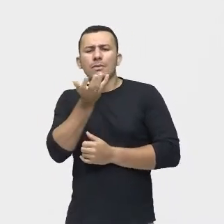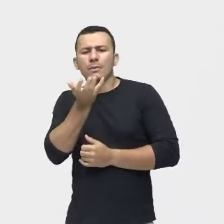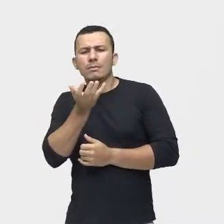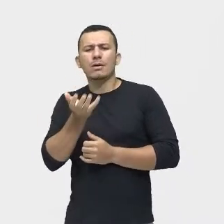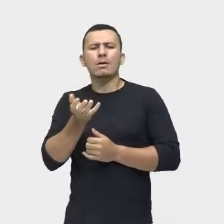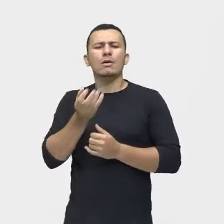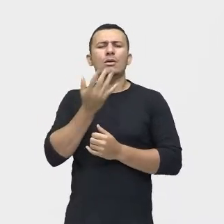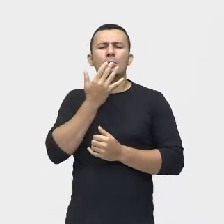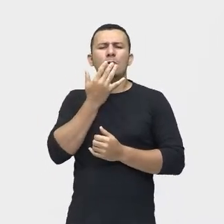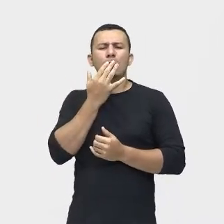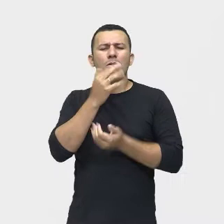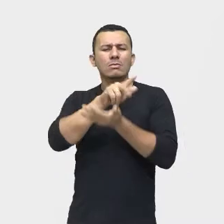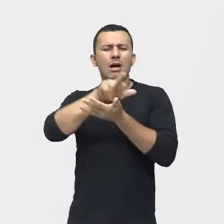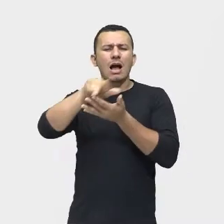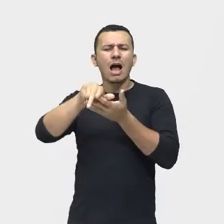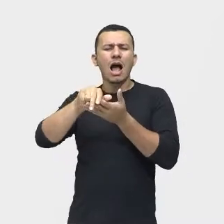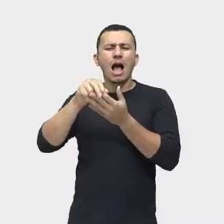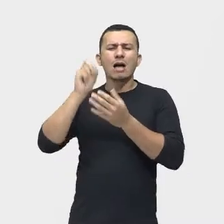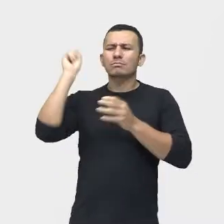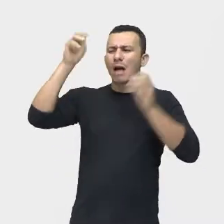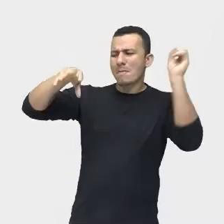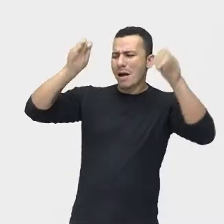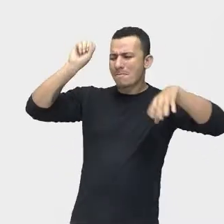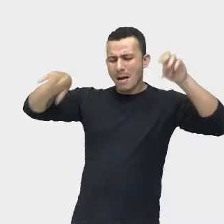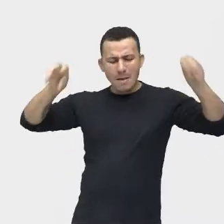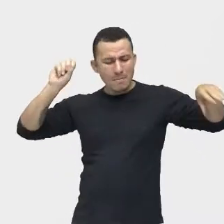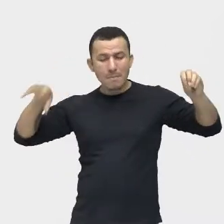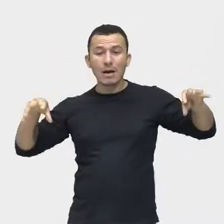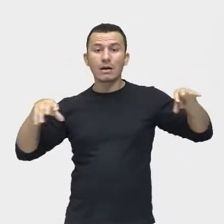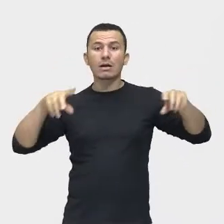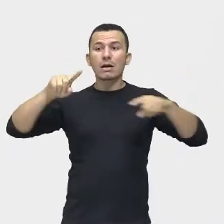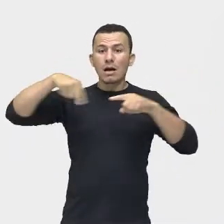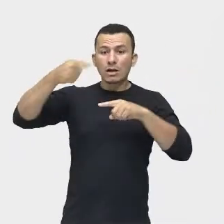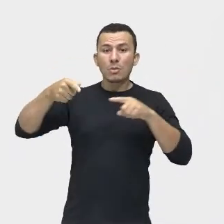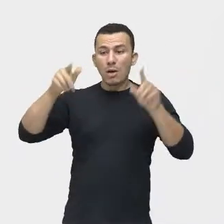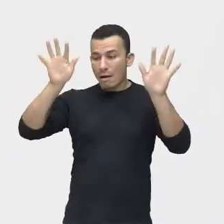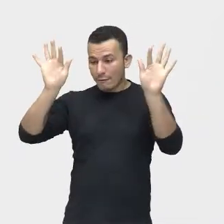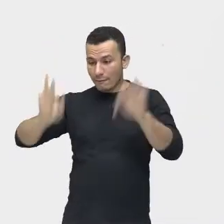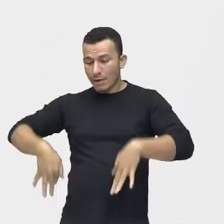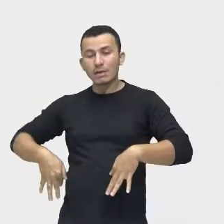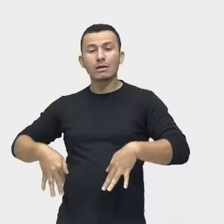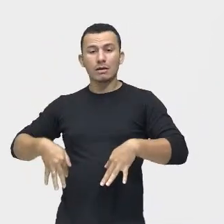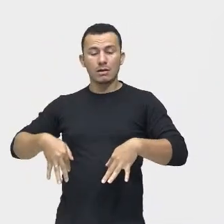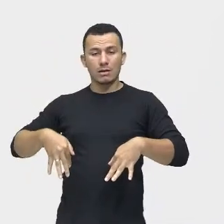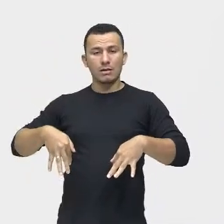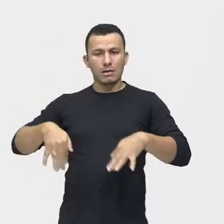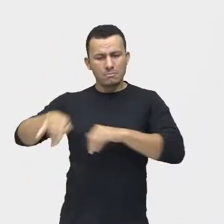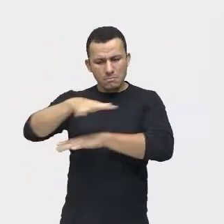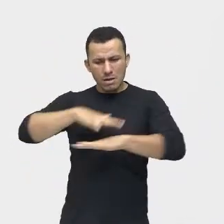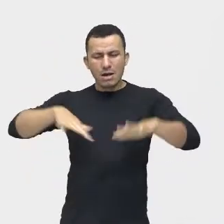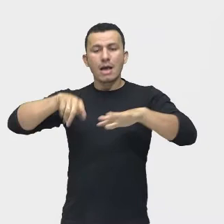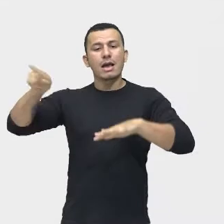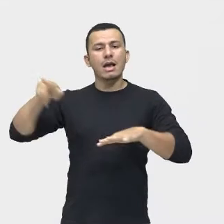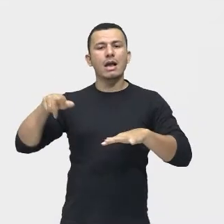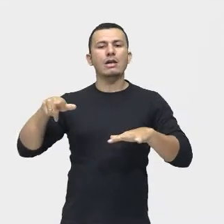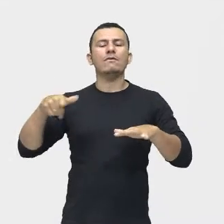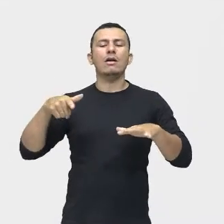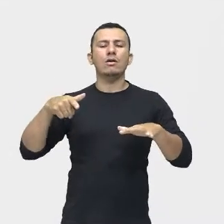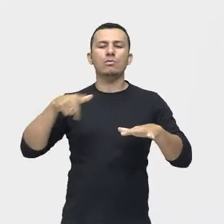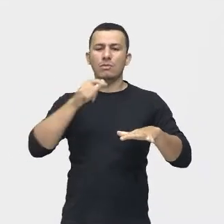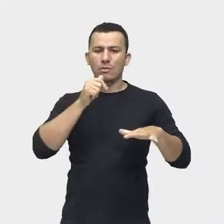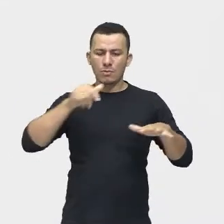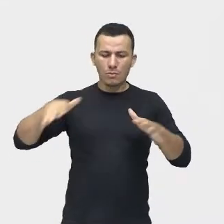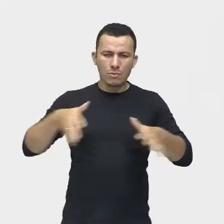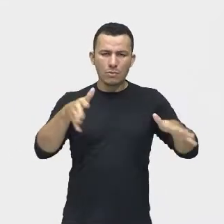eles se jogam. Depois que todo este ritual aí acontece, eles vão tomar um banho no rio